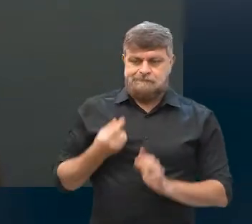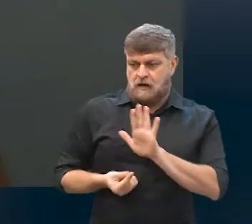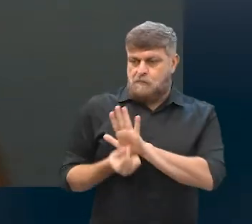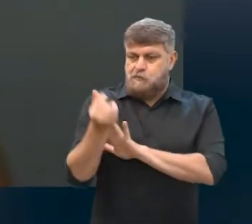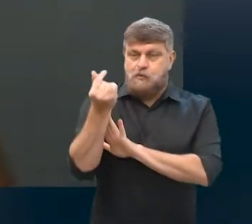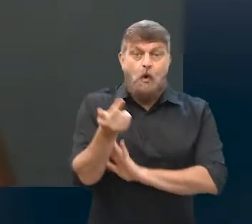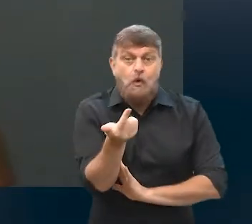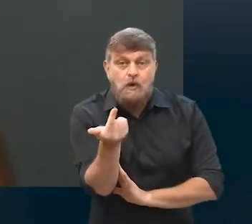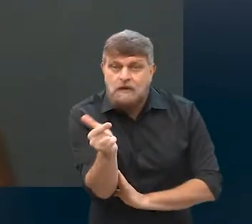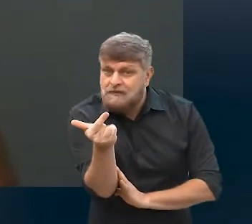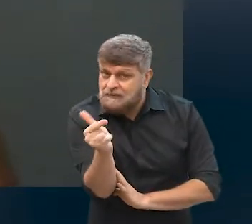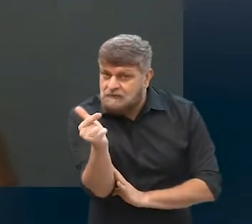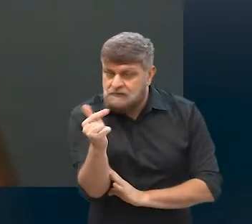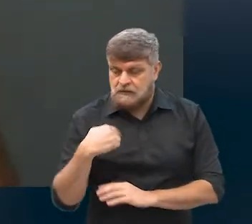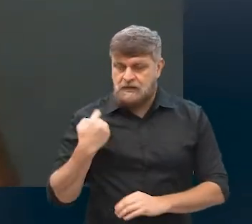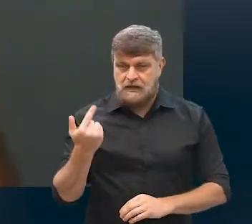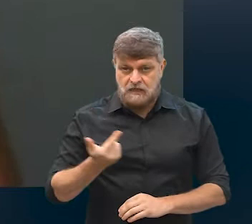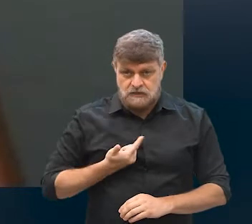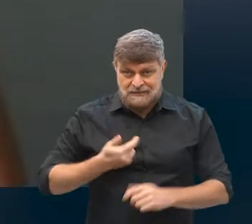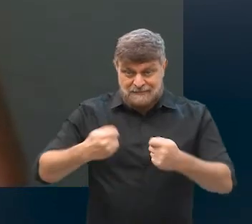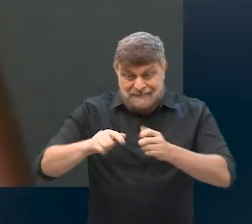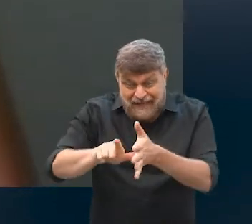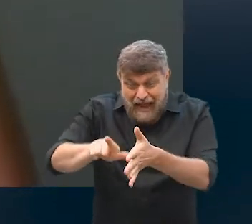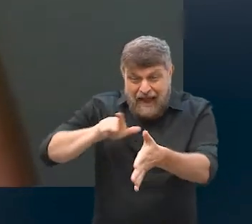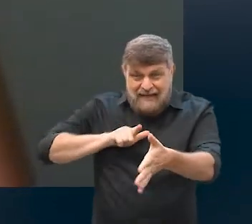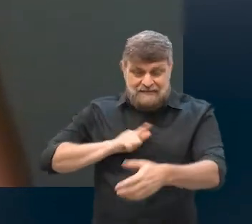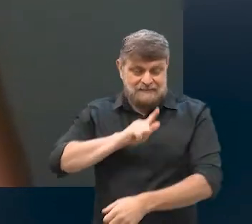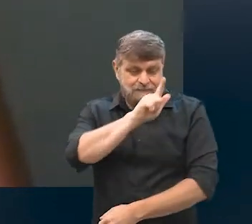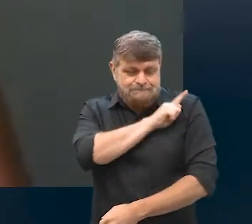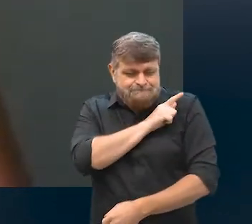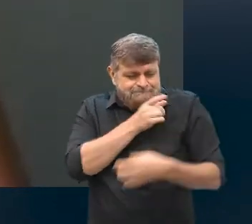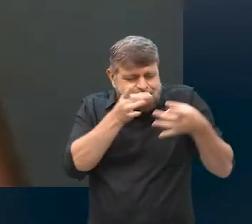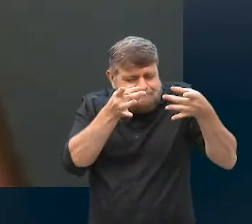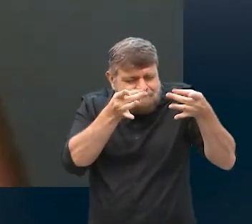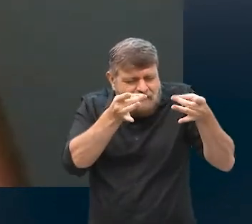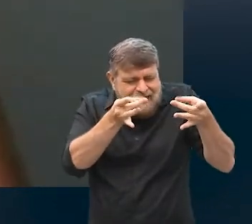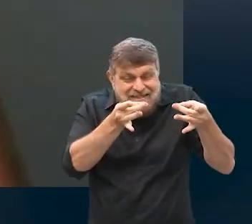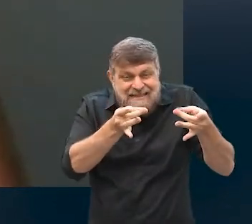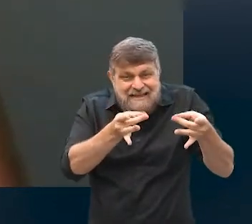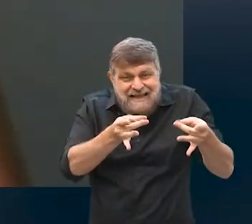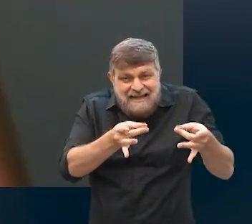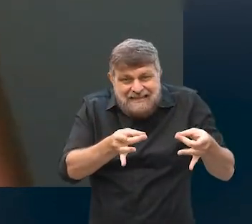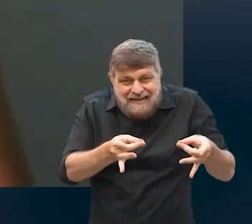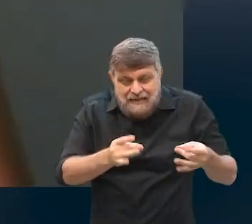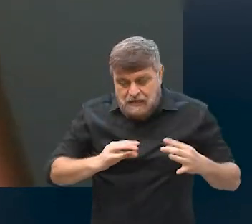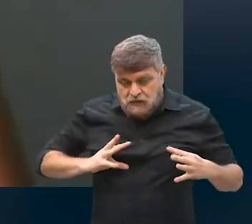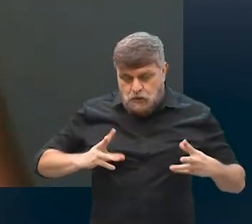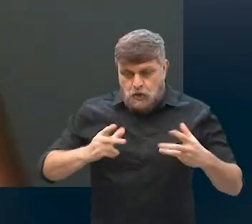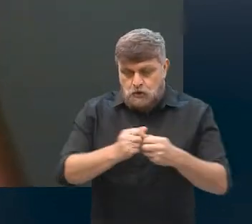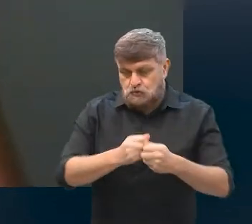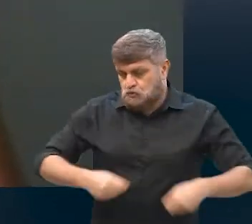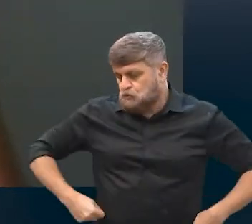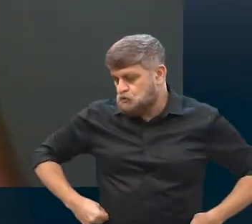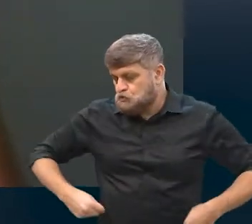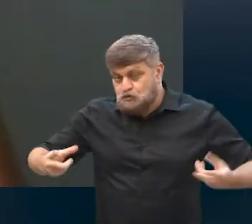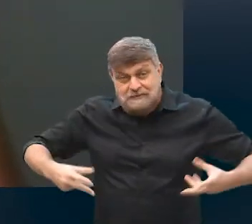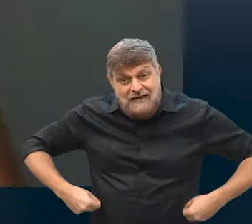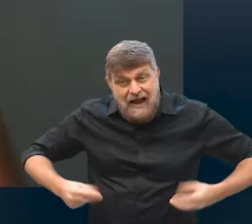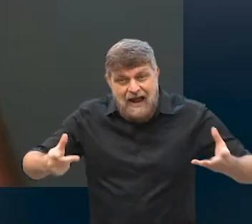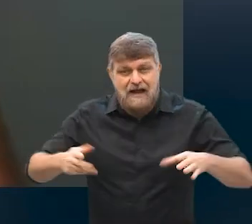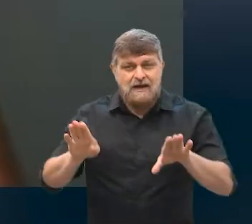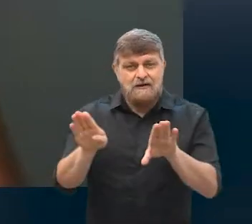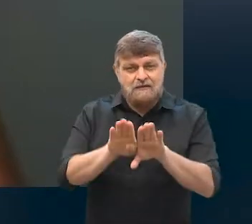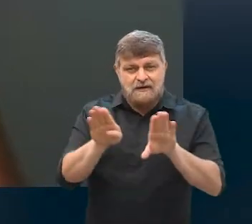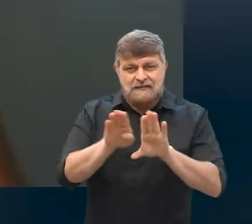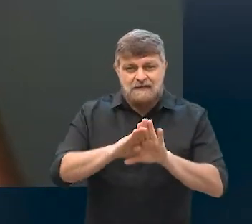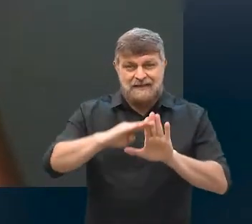altas. E por conta disso, a gente tem que ter uma gestão muito afinada, muito detalhada de todos os custos, um cuidado com